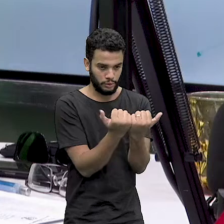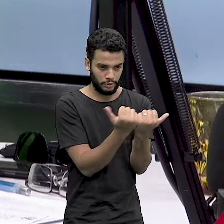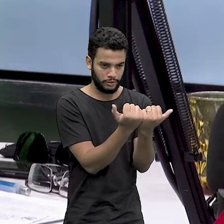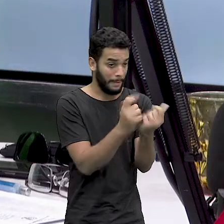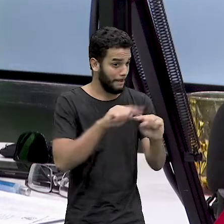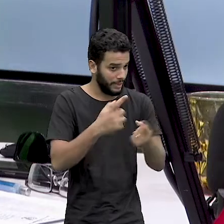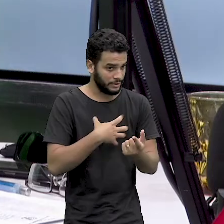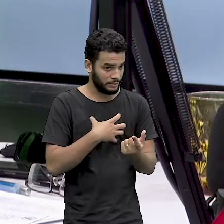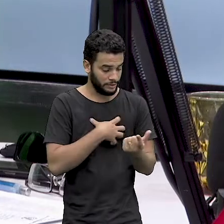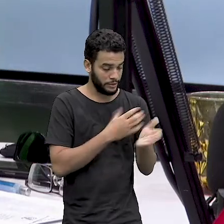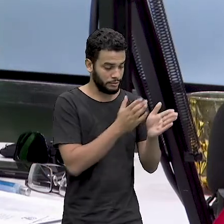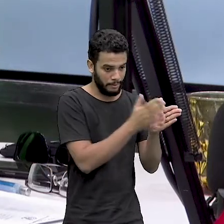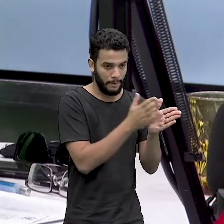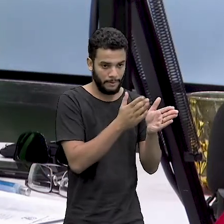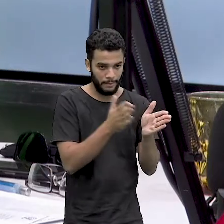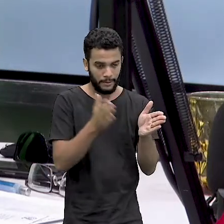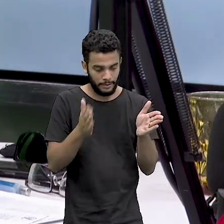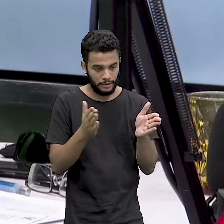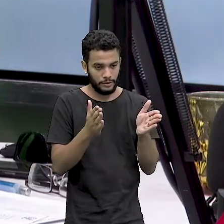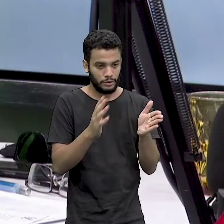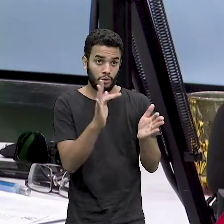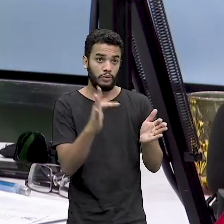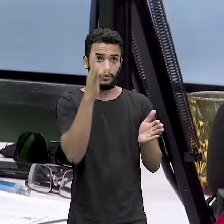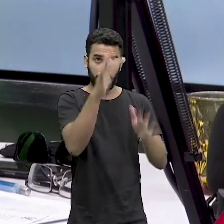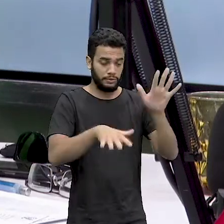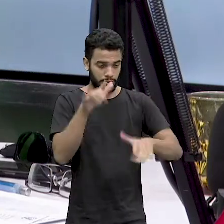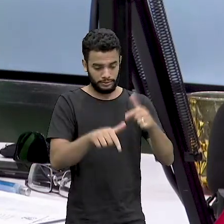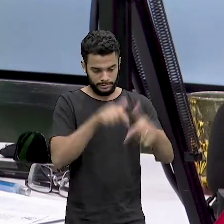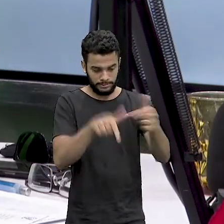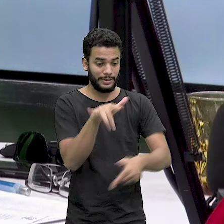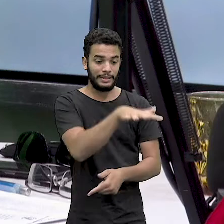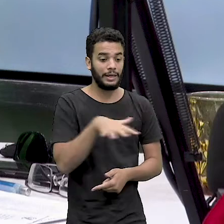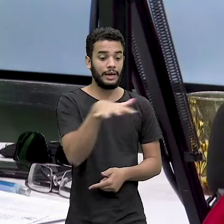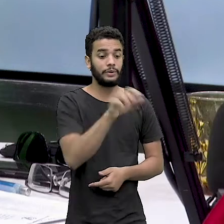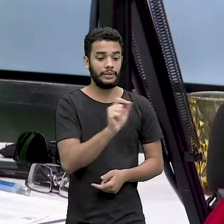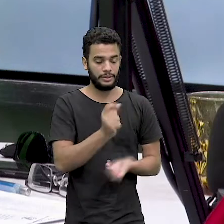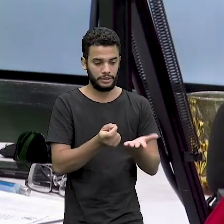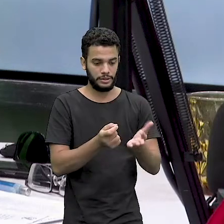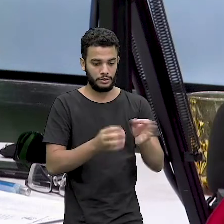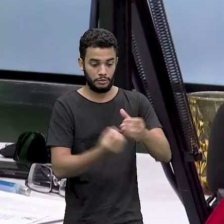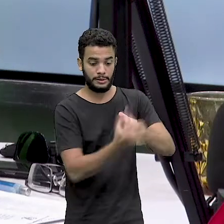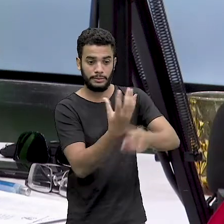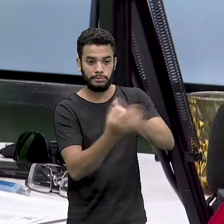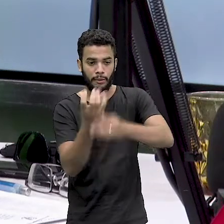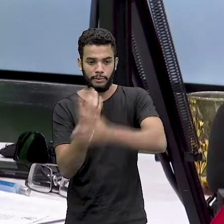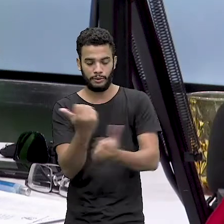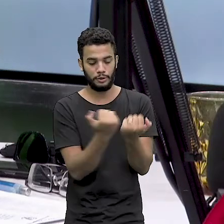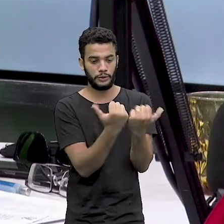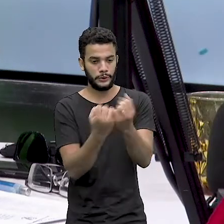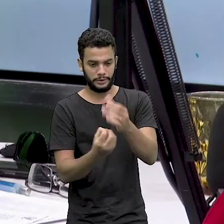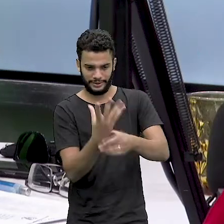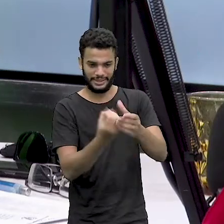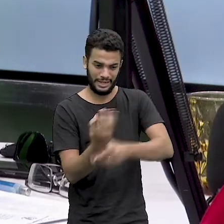orientado. Agora, se ele ficar só nos jogos, não aprender a estudar, não aprender nada com isso, aí é uma perda, né? Um